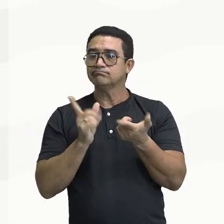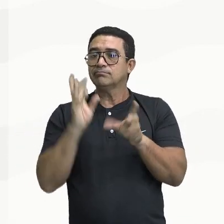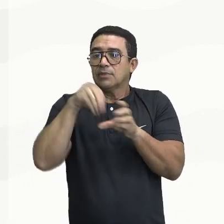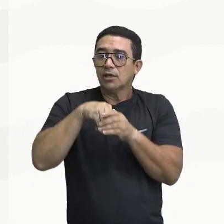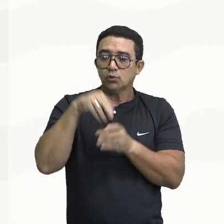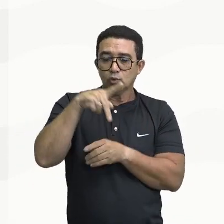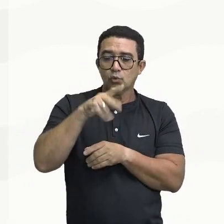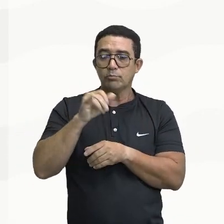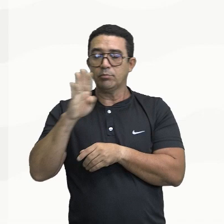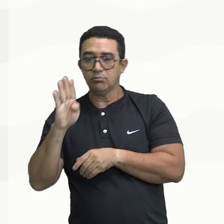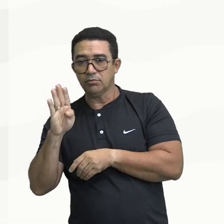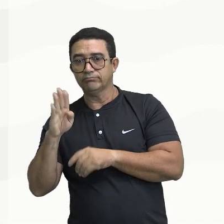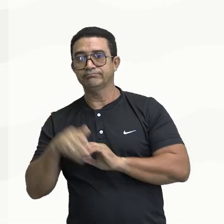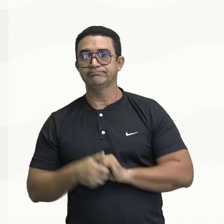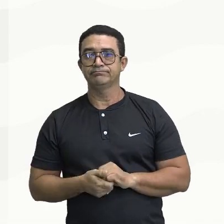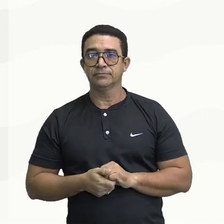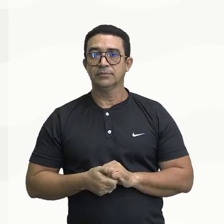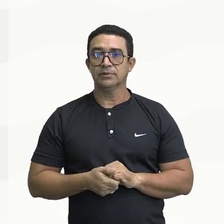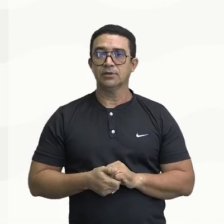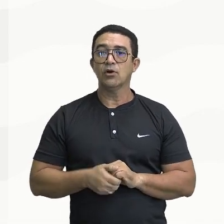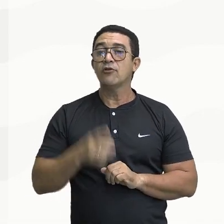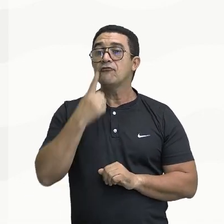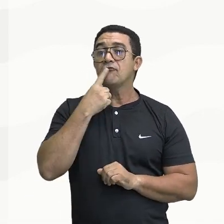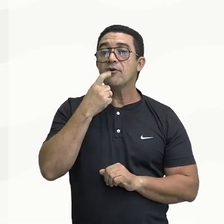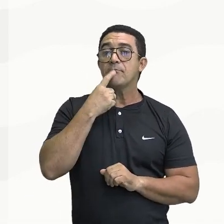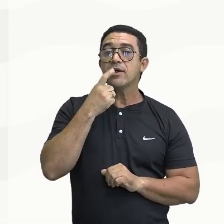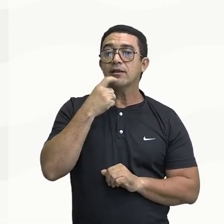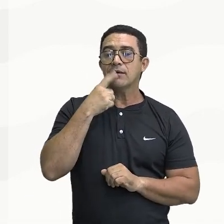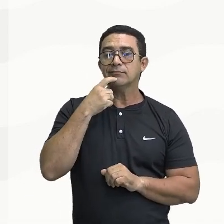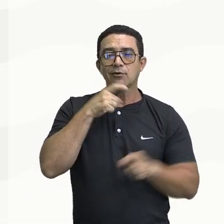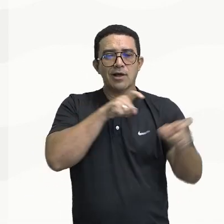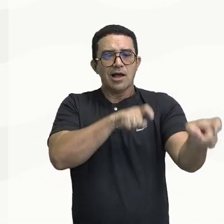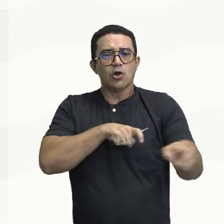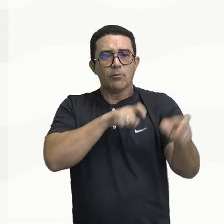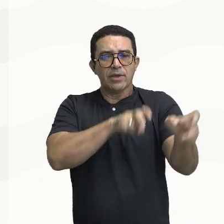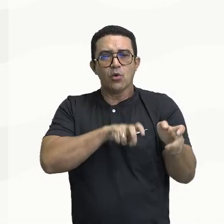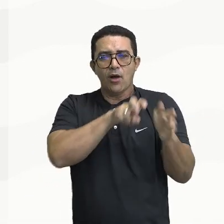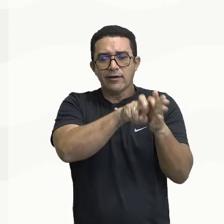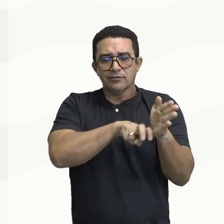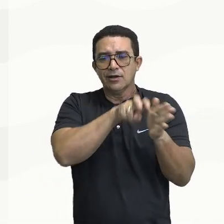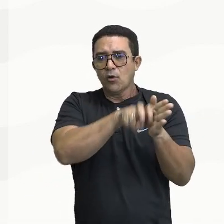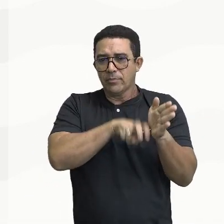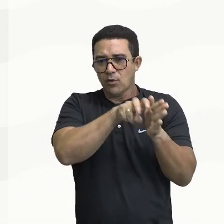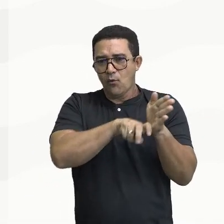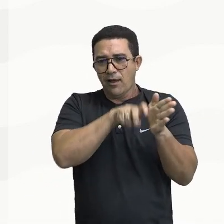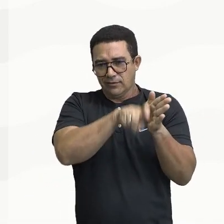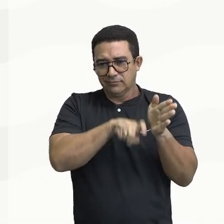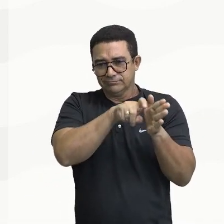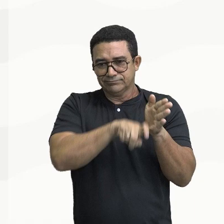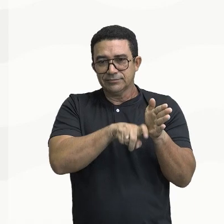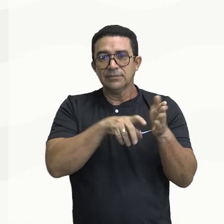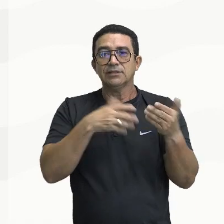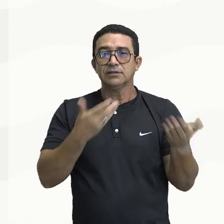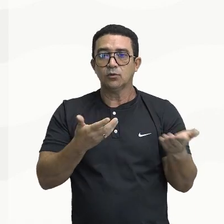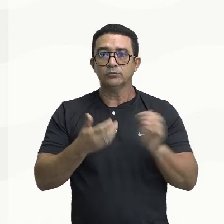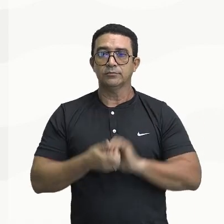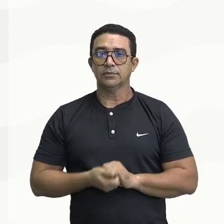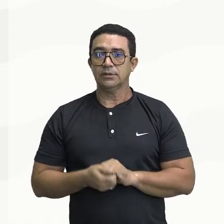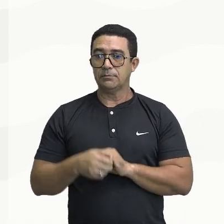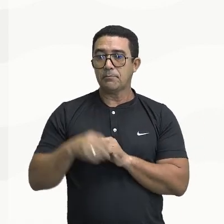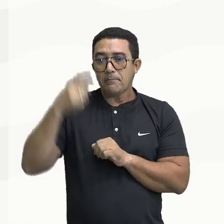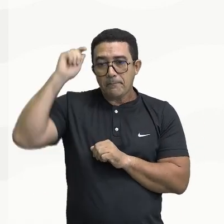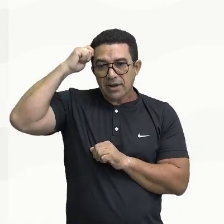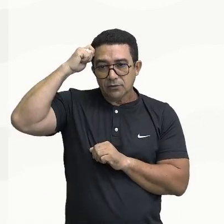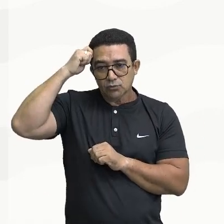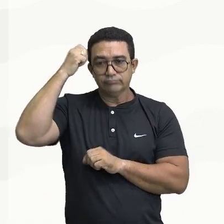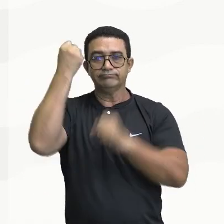a agropecuária e em preto, a indústria. Como a professora Valcineide falou, nós temos aqui